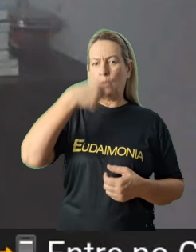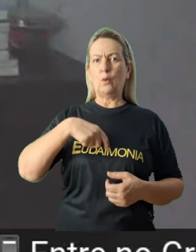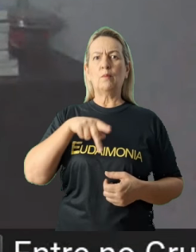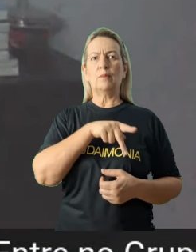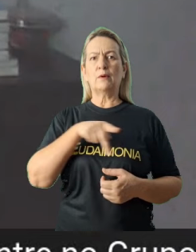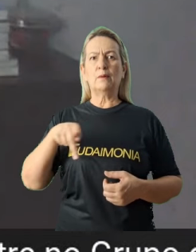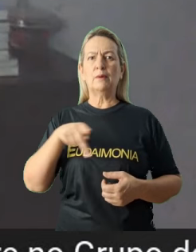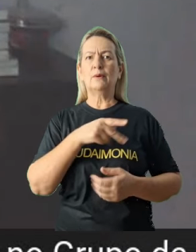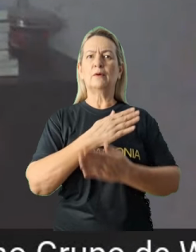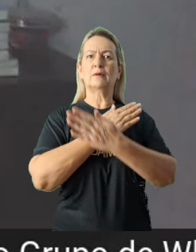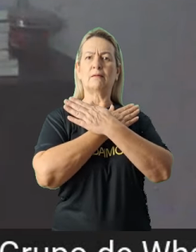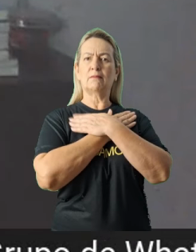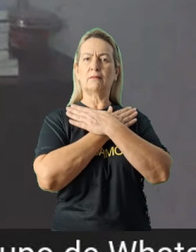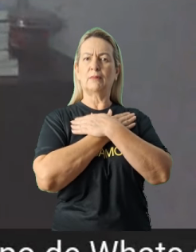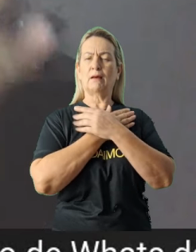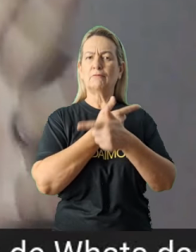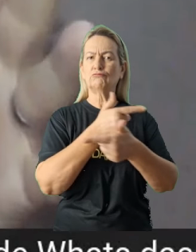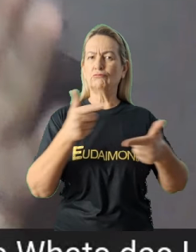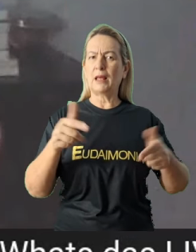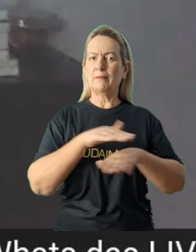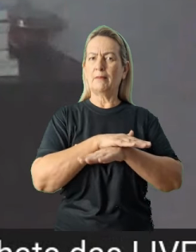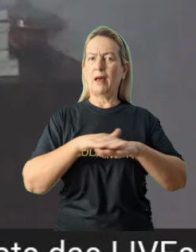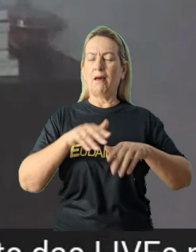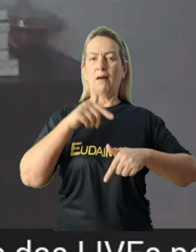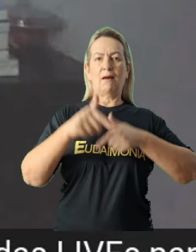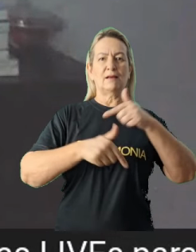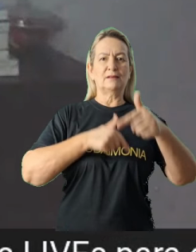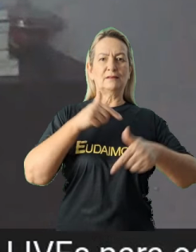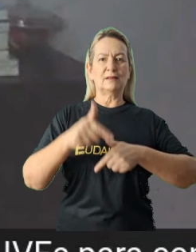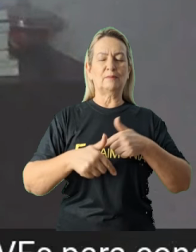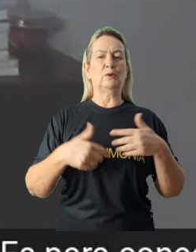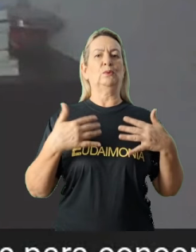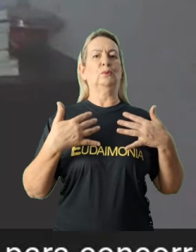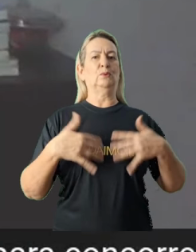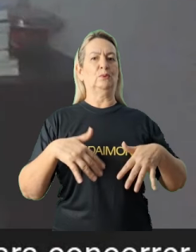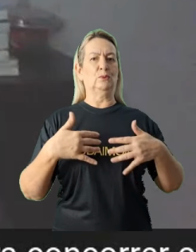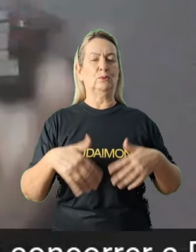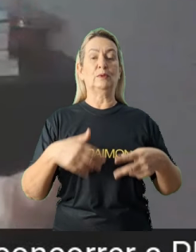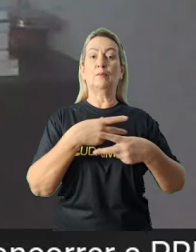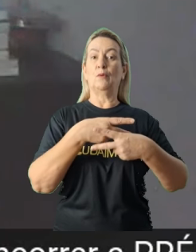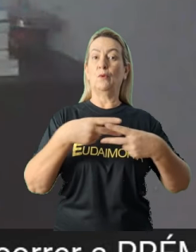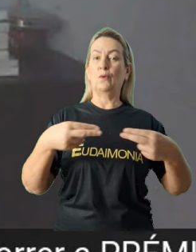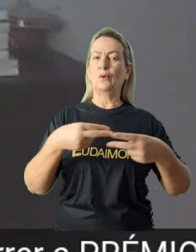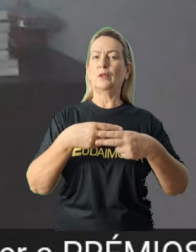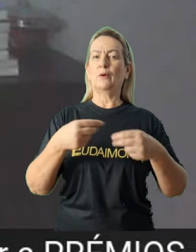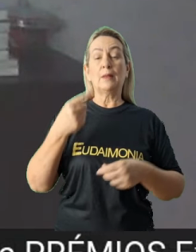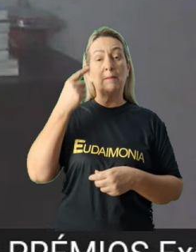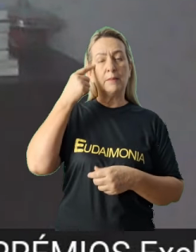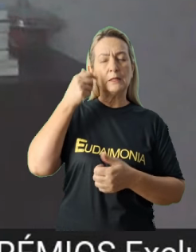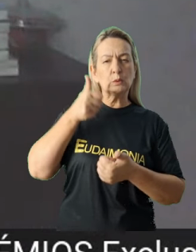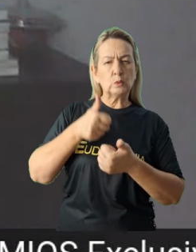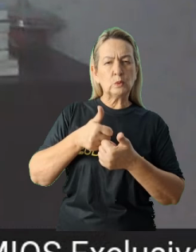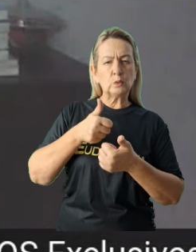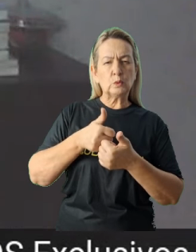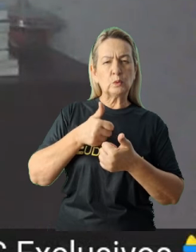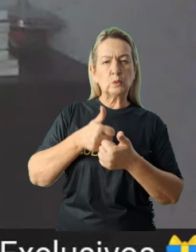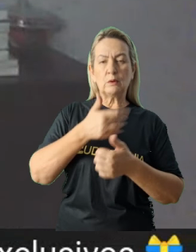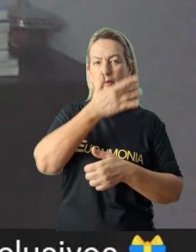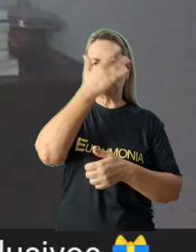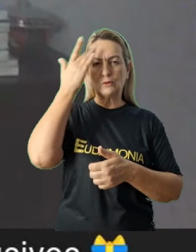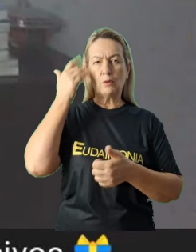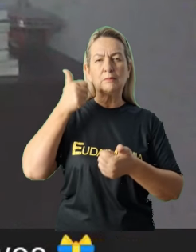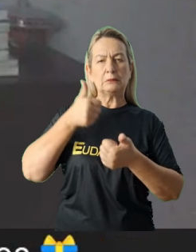agora? Tô desempregado? Como é que vai funcionar esse negócio? Gente, tem bastante gente se colocando a pensar sobre esse